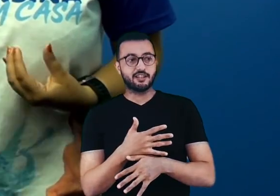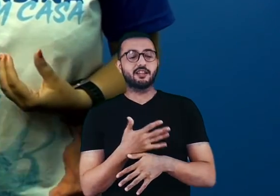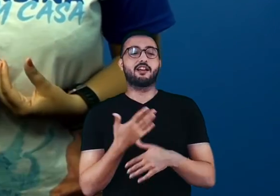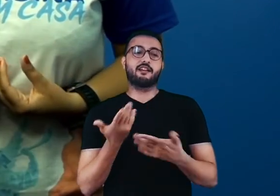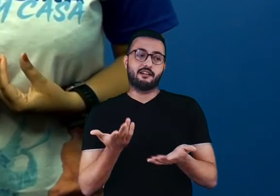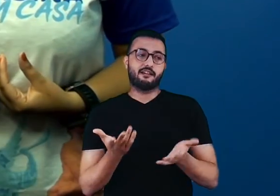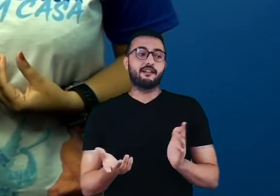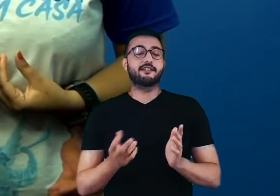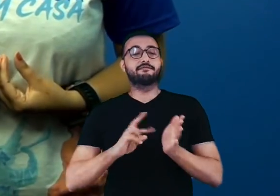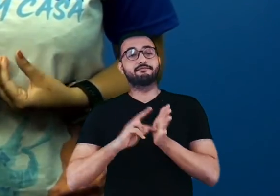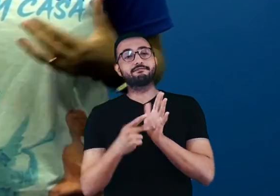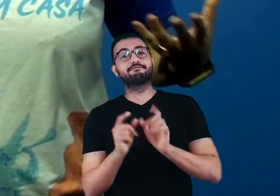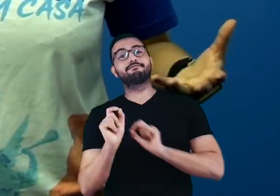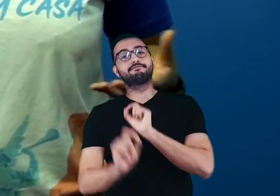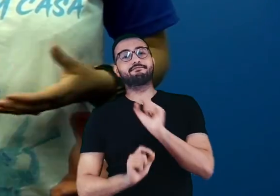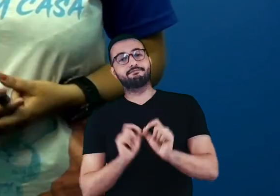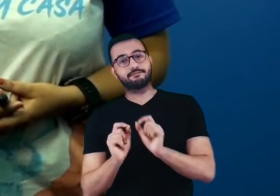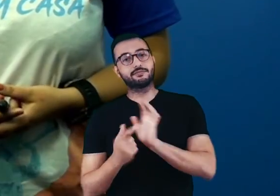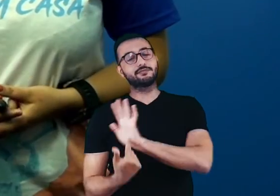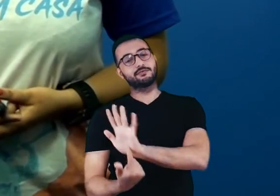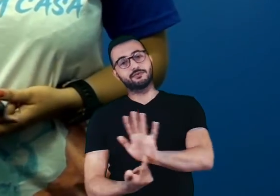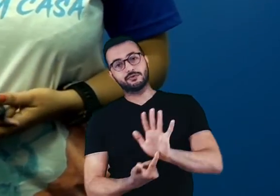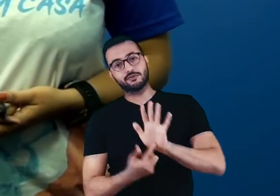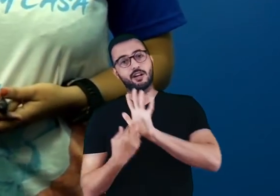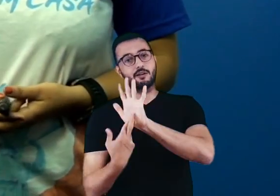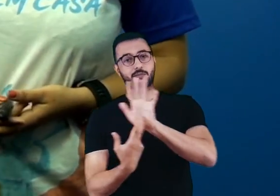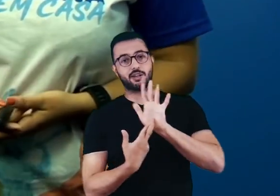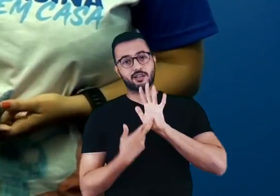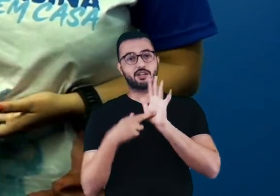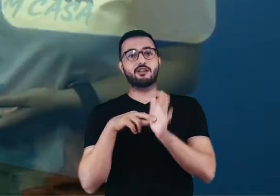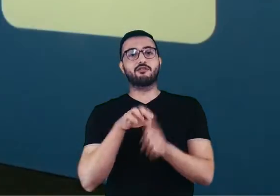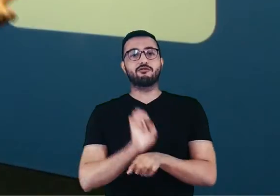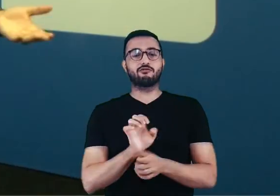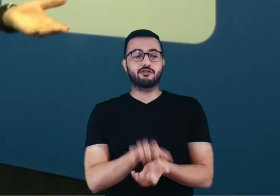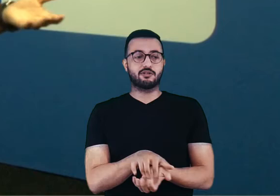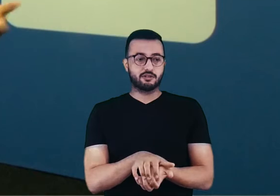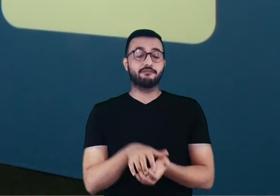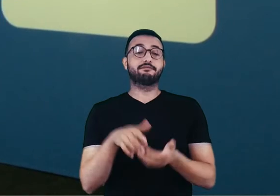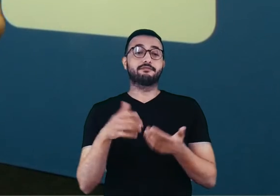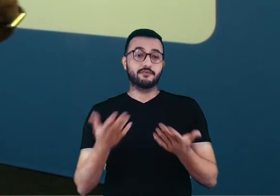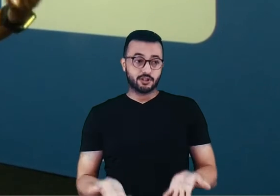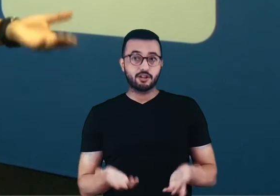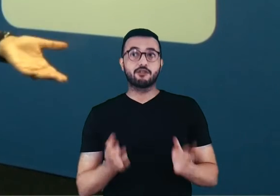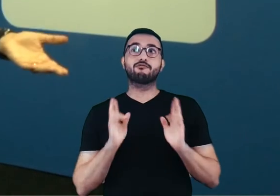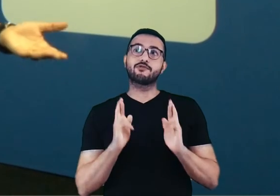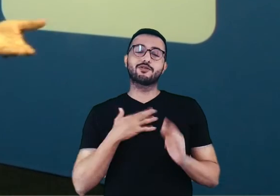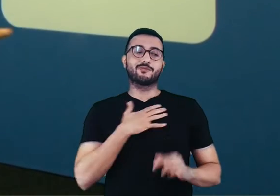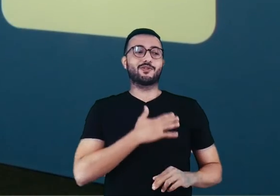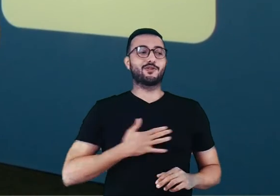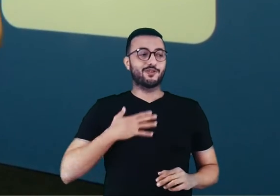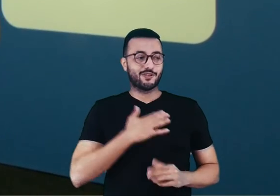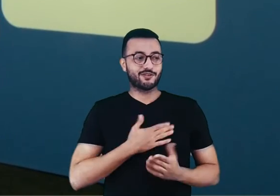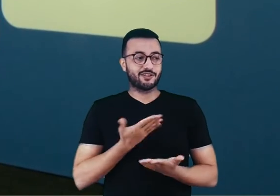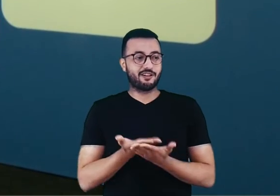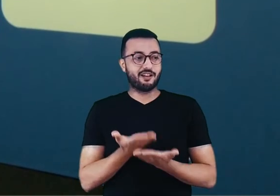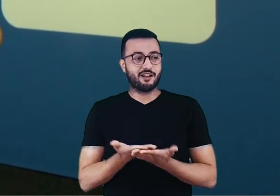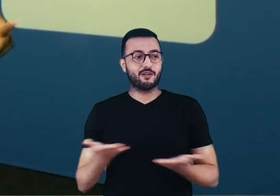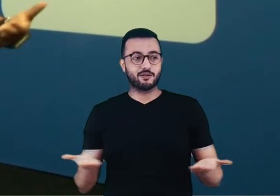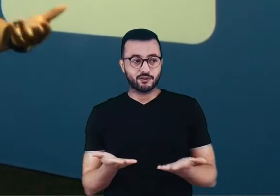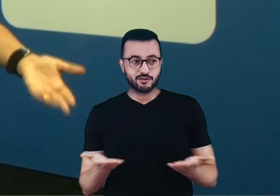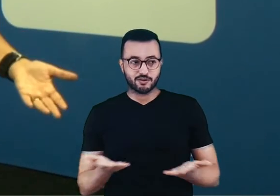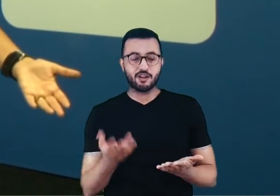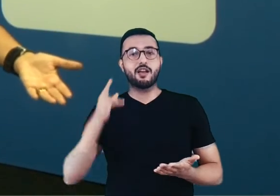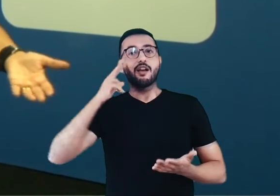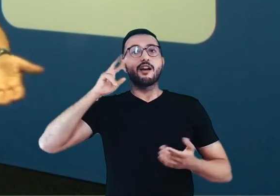que ela representa para o estado de Pernambuco. Então, gente, espero que vocês tenham gostado da nossa aula de hoje, da